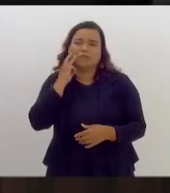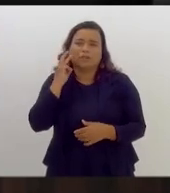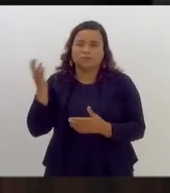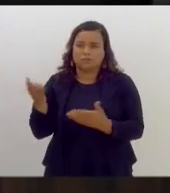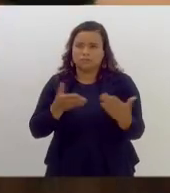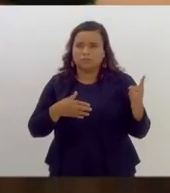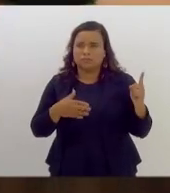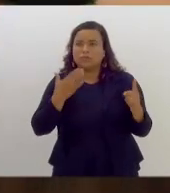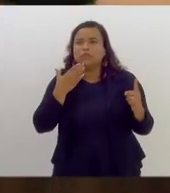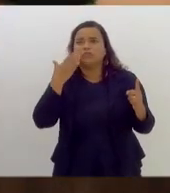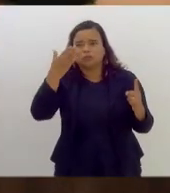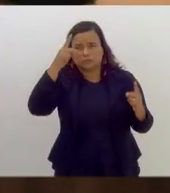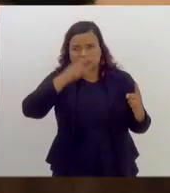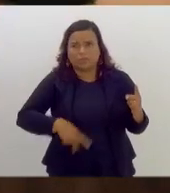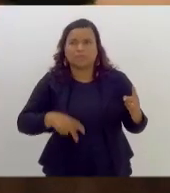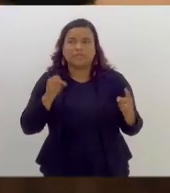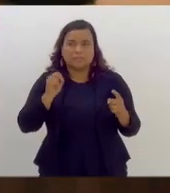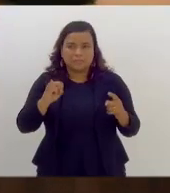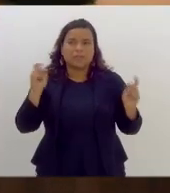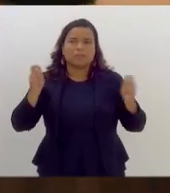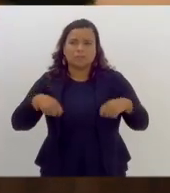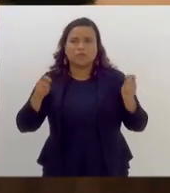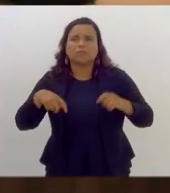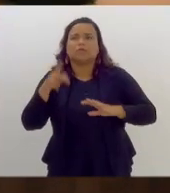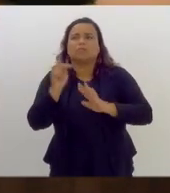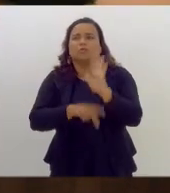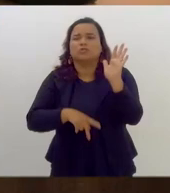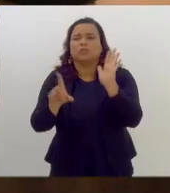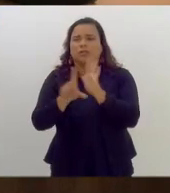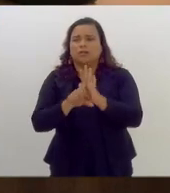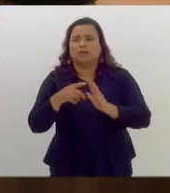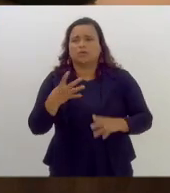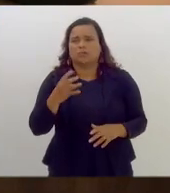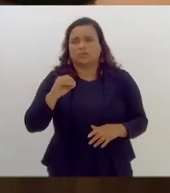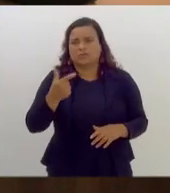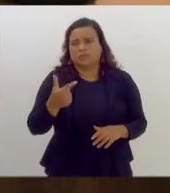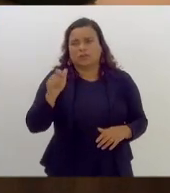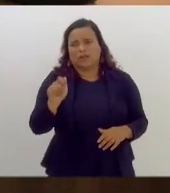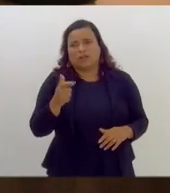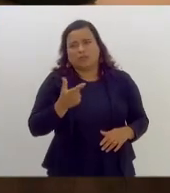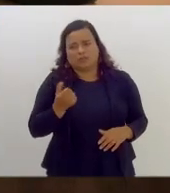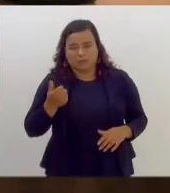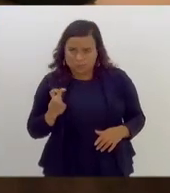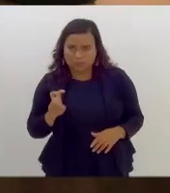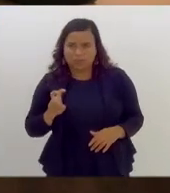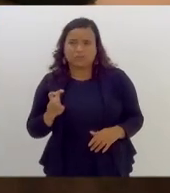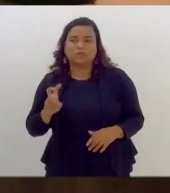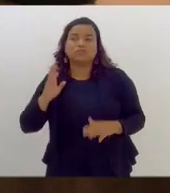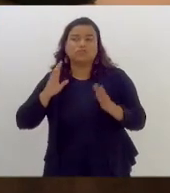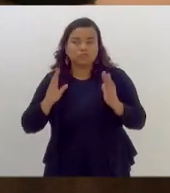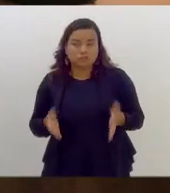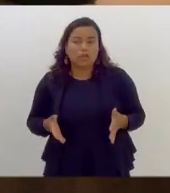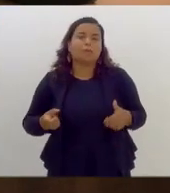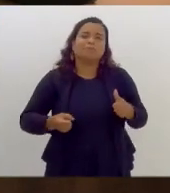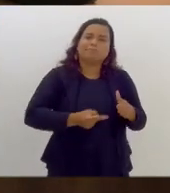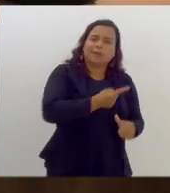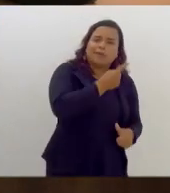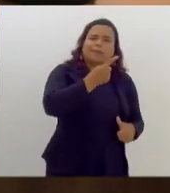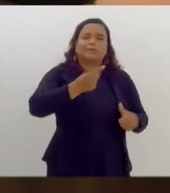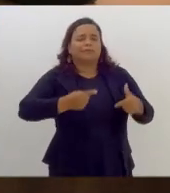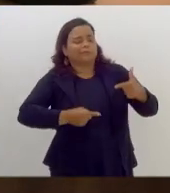só para solicitar a vossa excelência, se for possível, o projeto de lei 402A de 2015 já foi... Já vem em primeira, já vem em